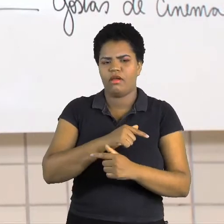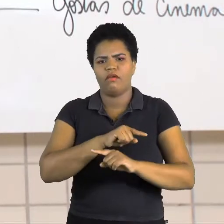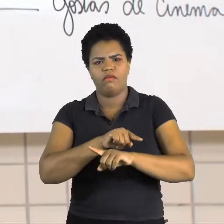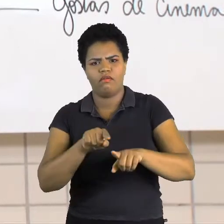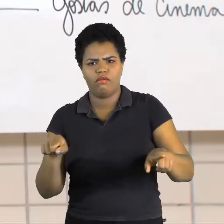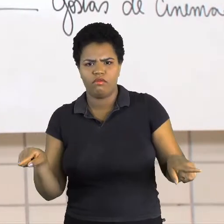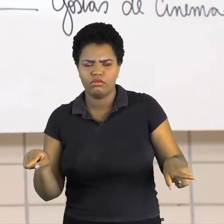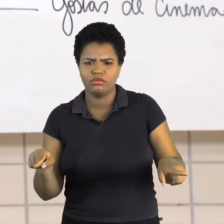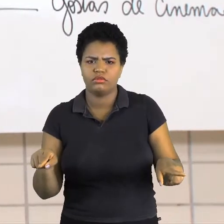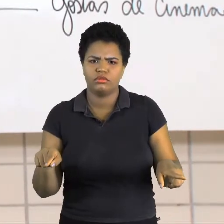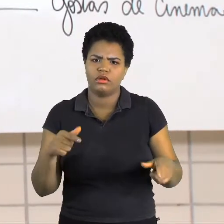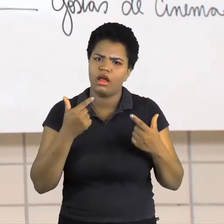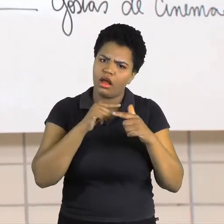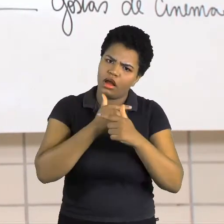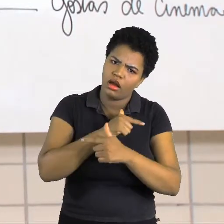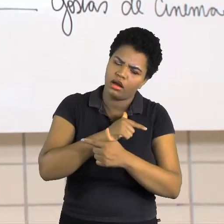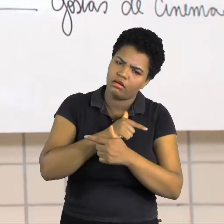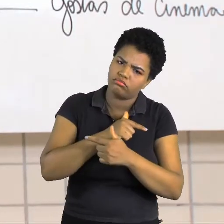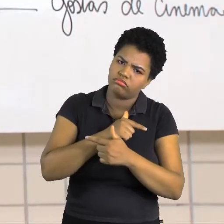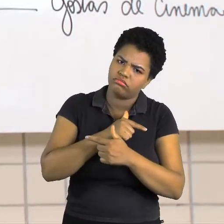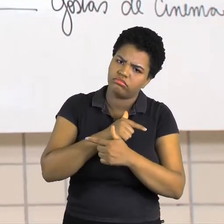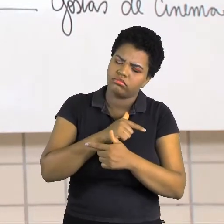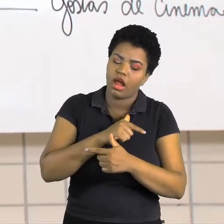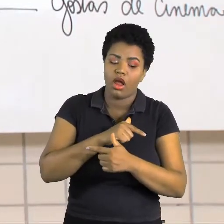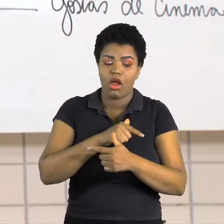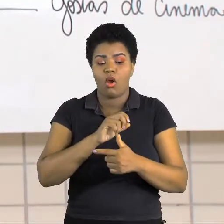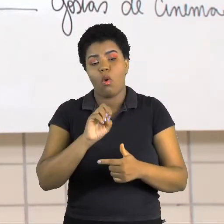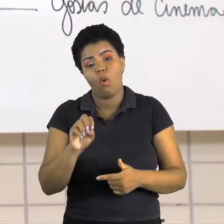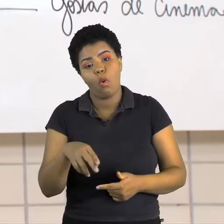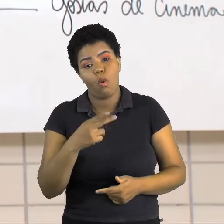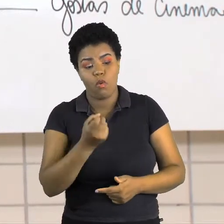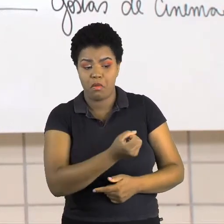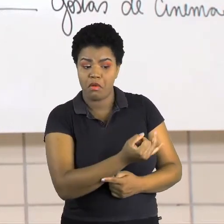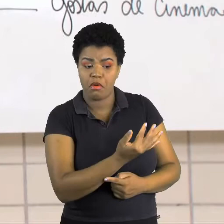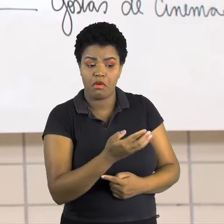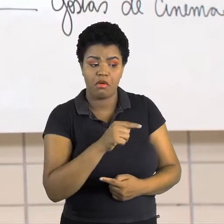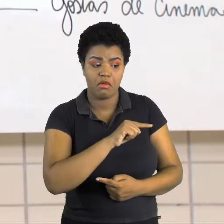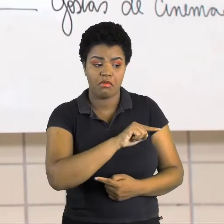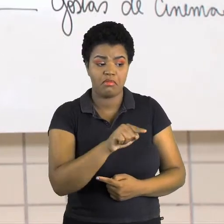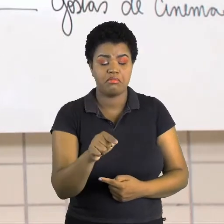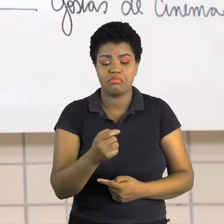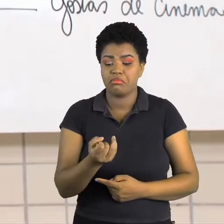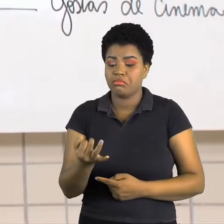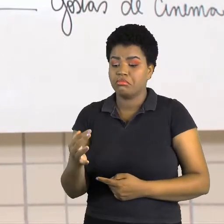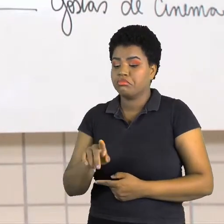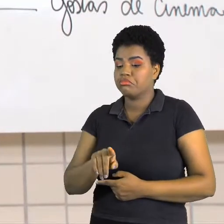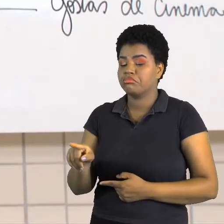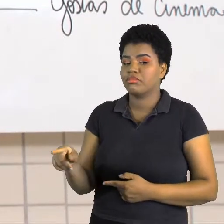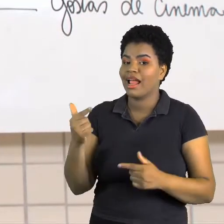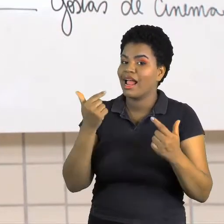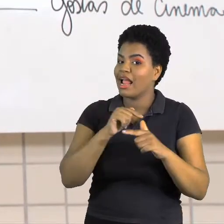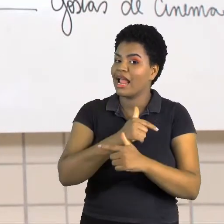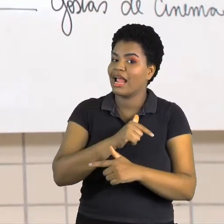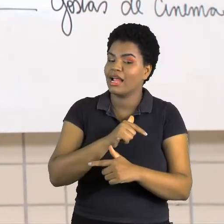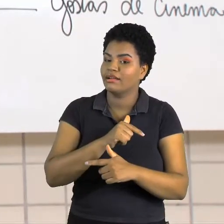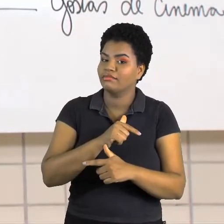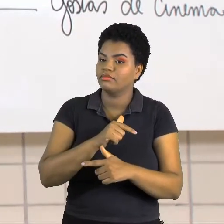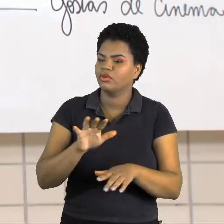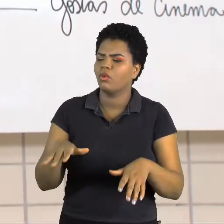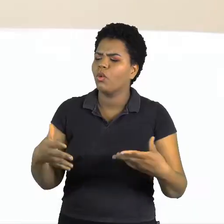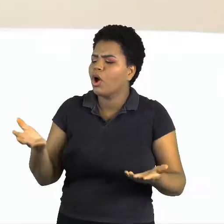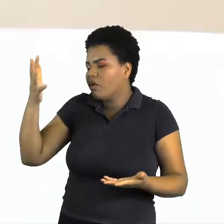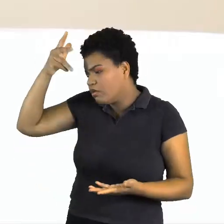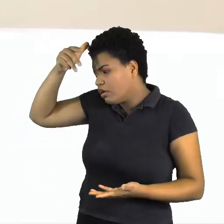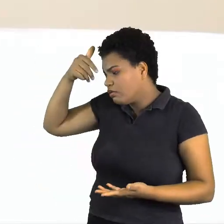risada? Ou eles ou elas deram risada? Qual? Qual, Fava?